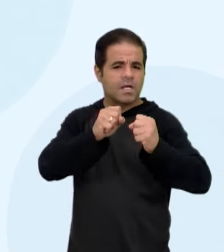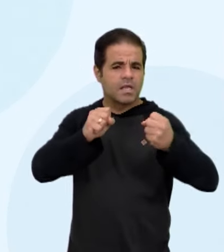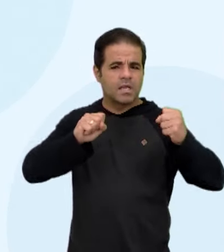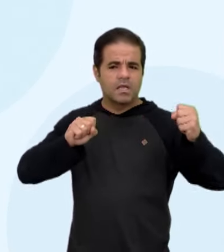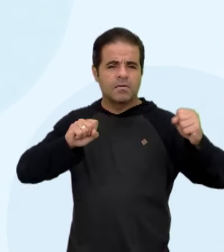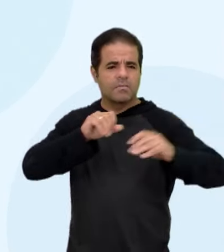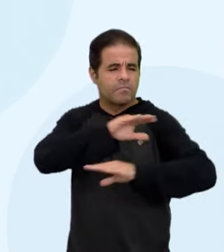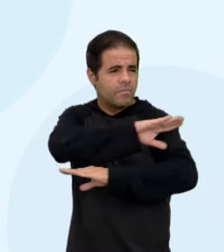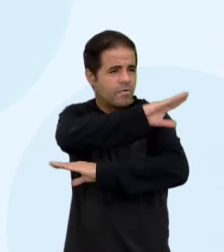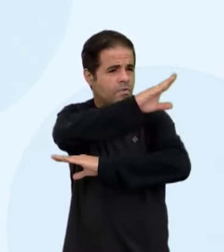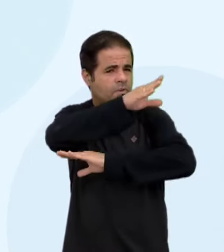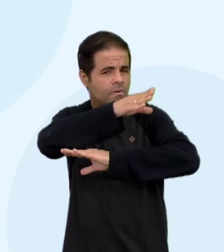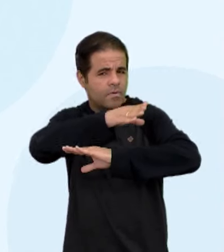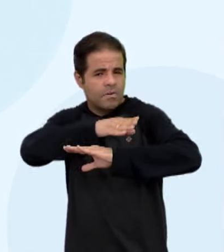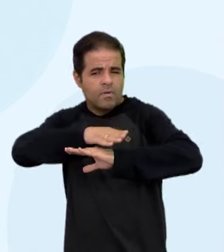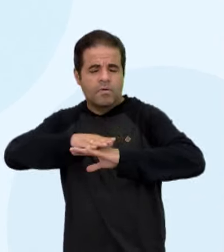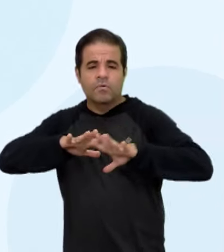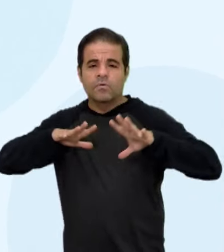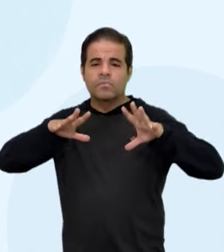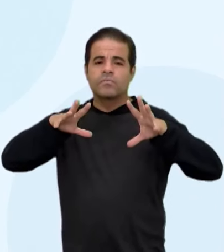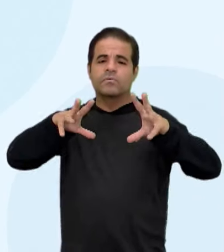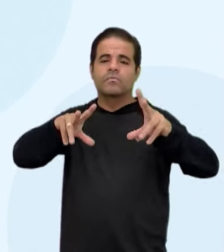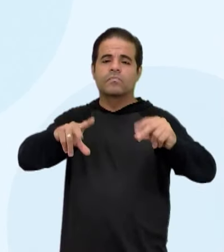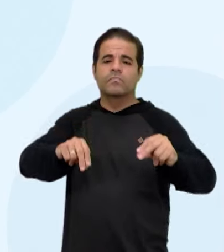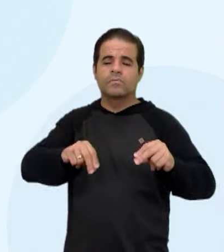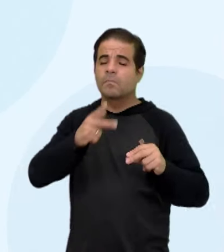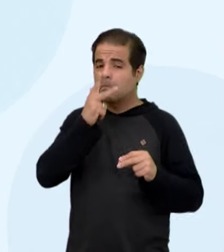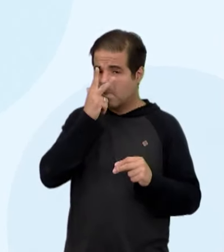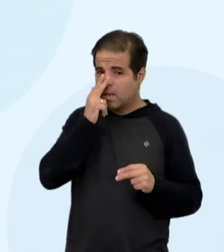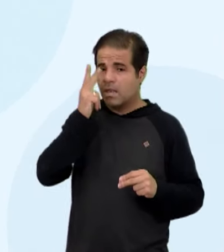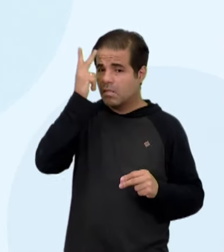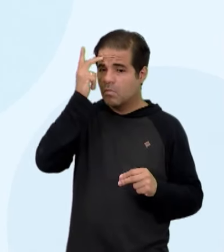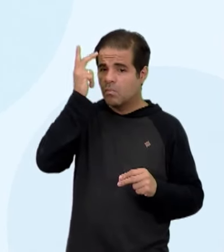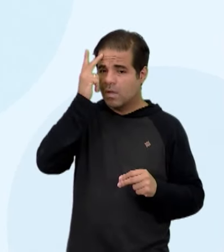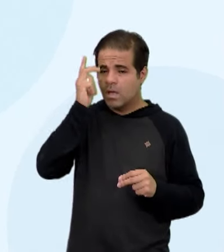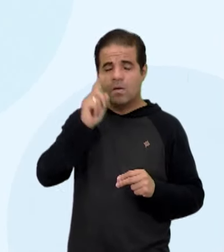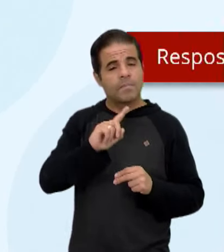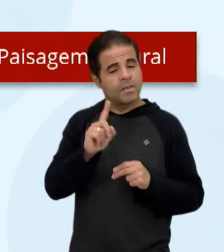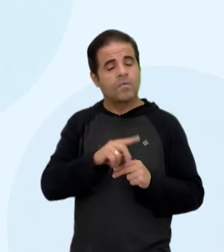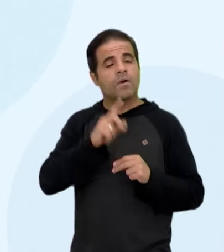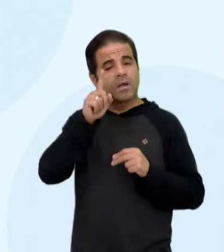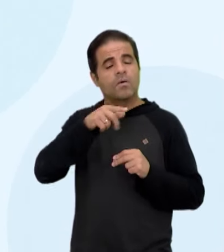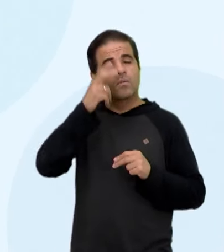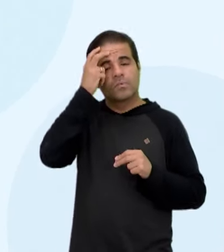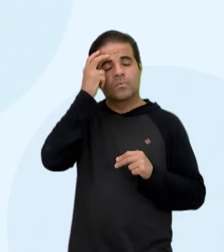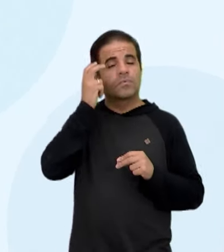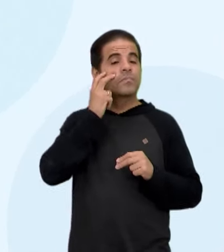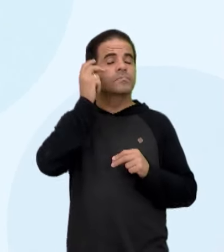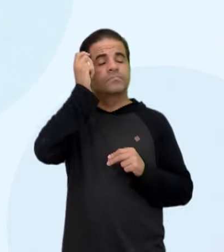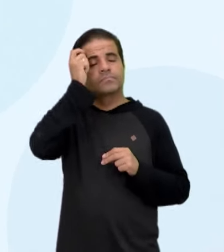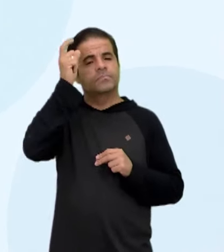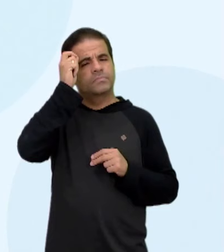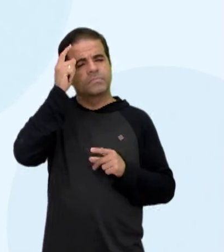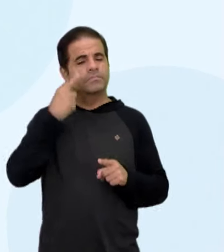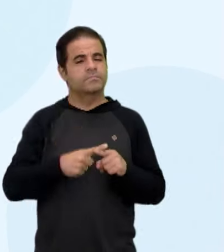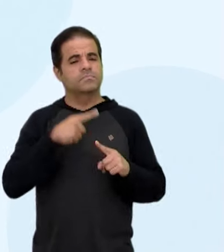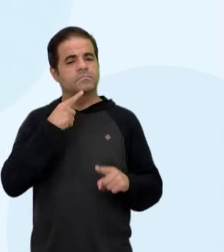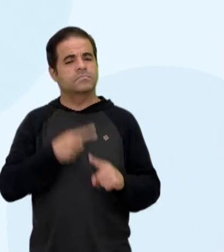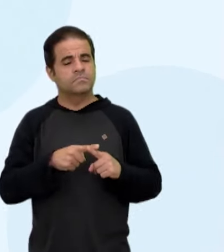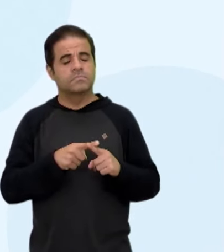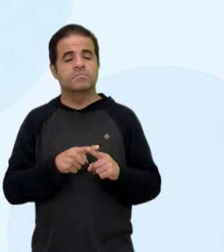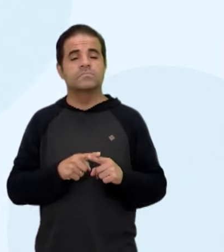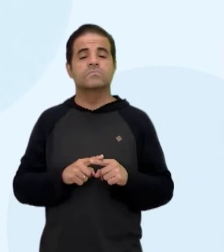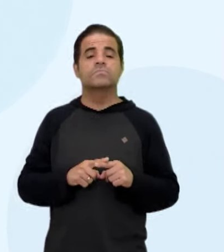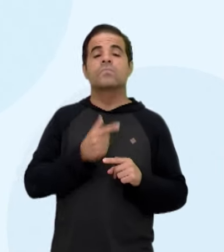as montanhas ali no fundo, enfim. Parece tudo natural, porém é uma paisagem cultural. Por quê? Porque os